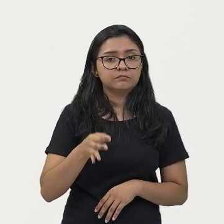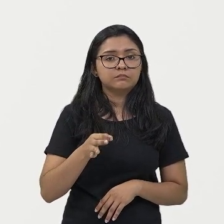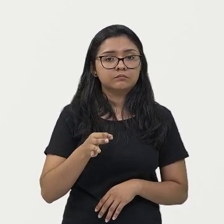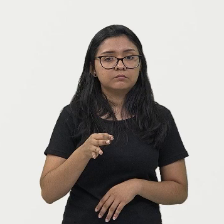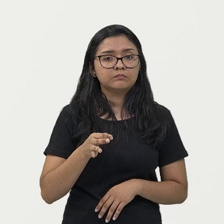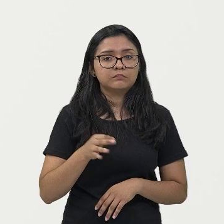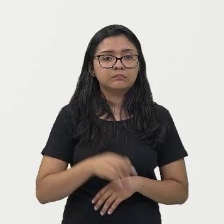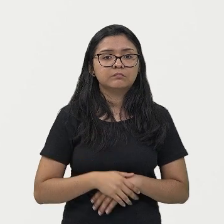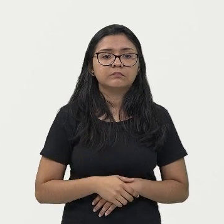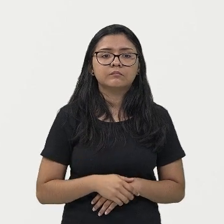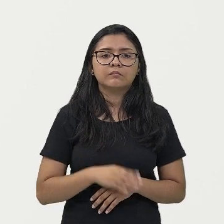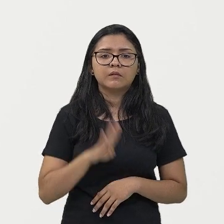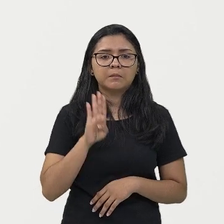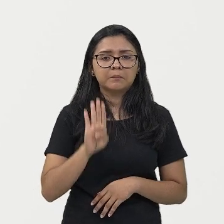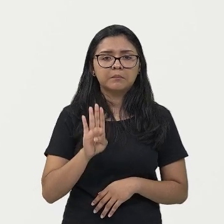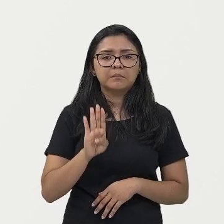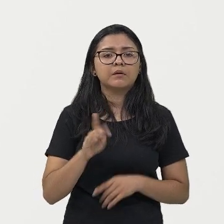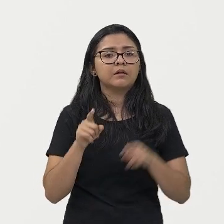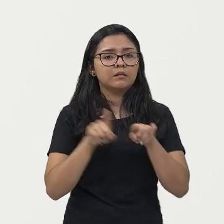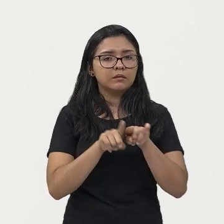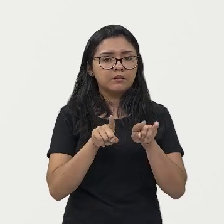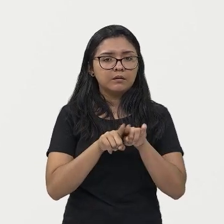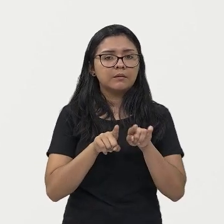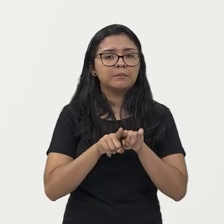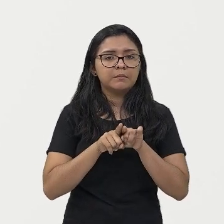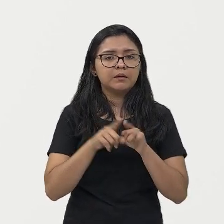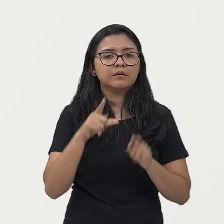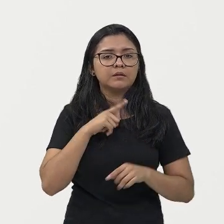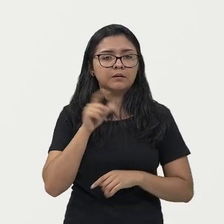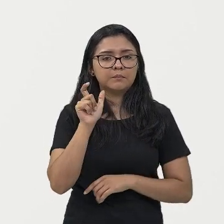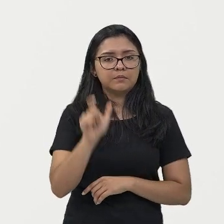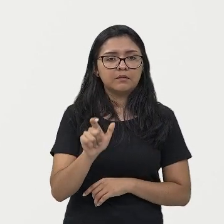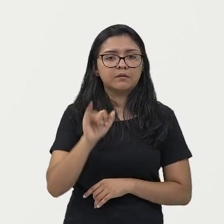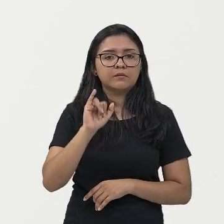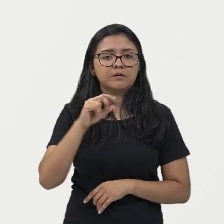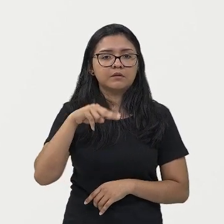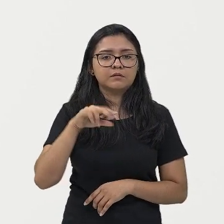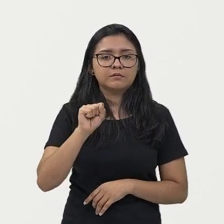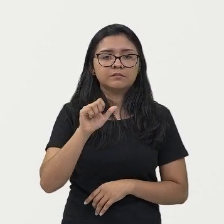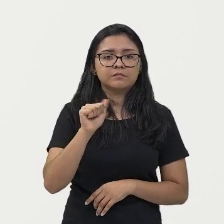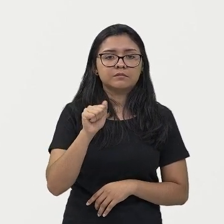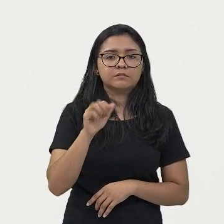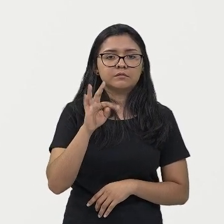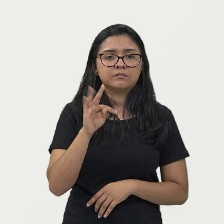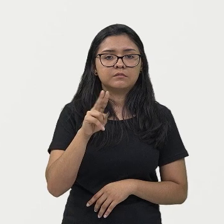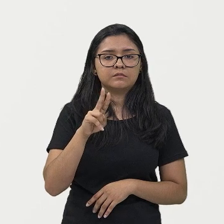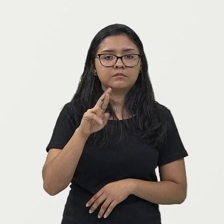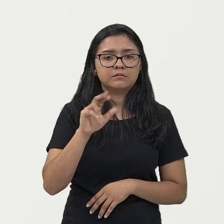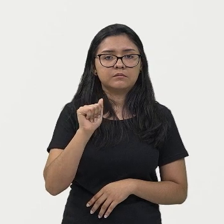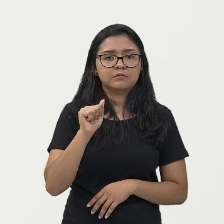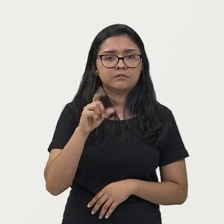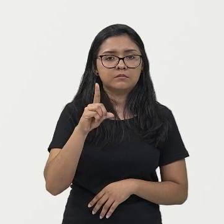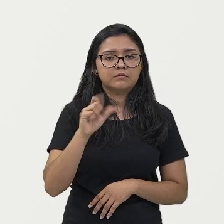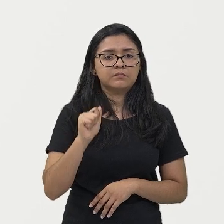insaturada. Letra B também tem, né, escrito insaturada. Letra